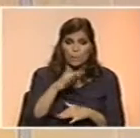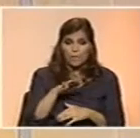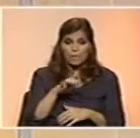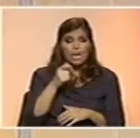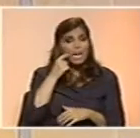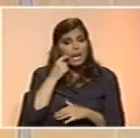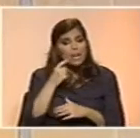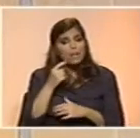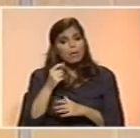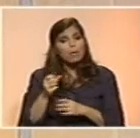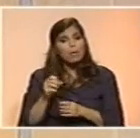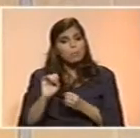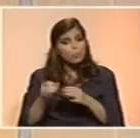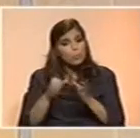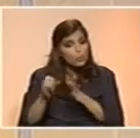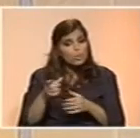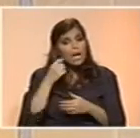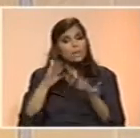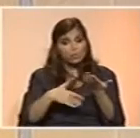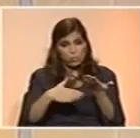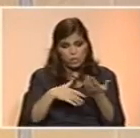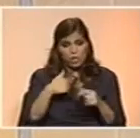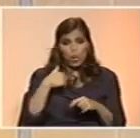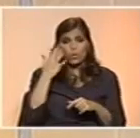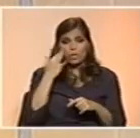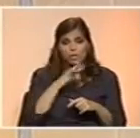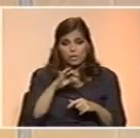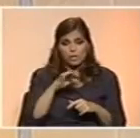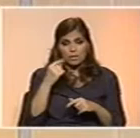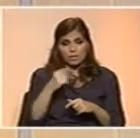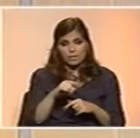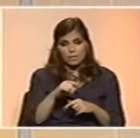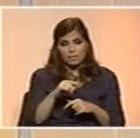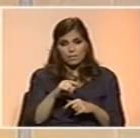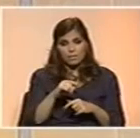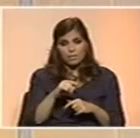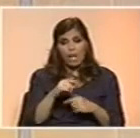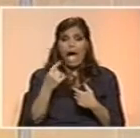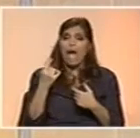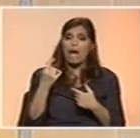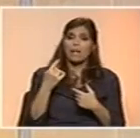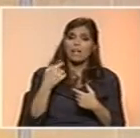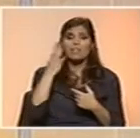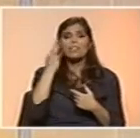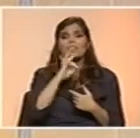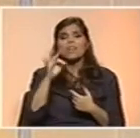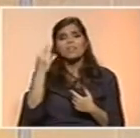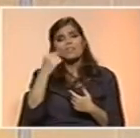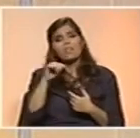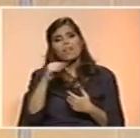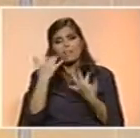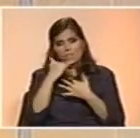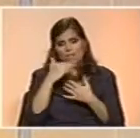quem produz e quem cozinha, eu tento que haja sempre alguma felicidade no ciclo. Para dar um exemplo concreto, por exemplo,